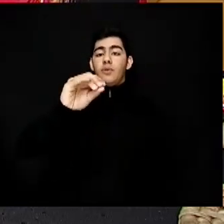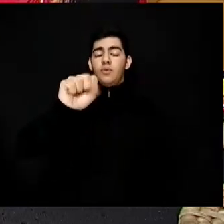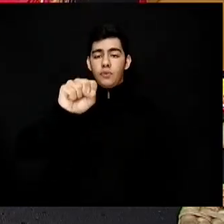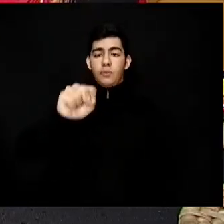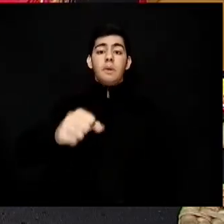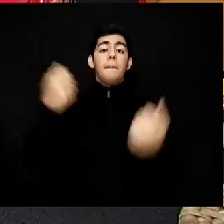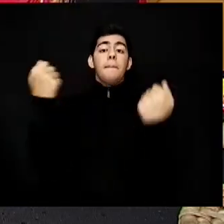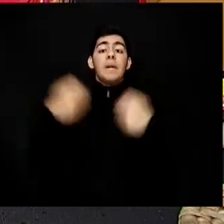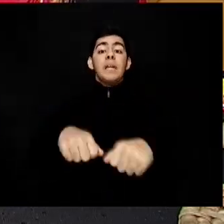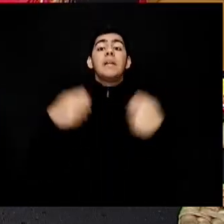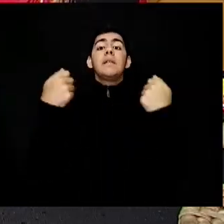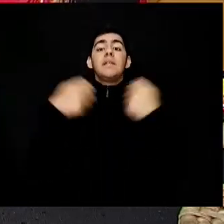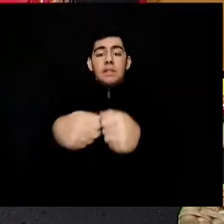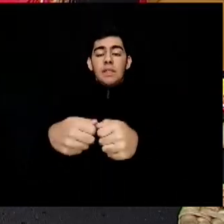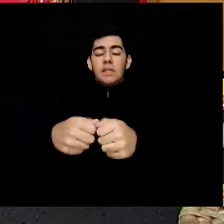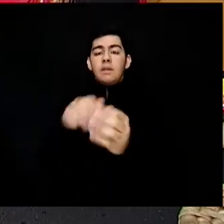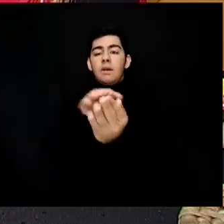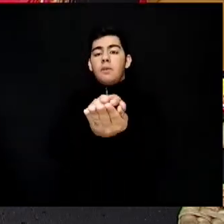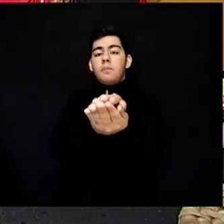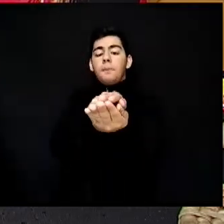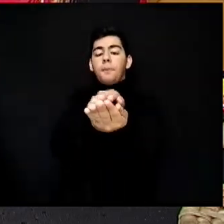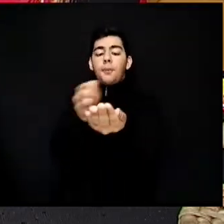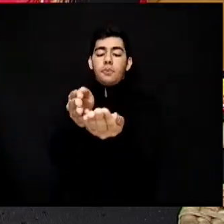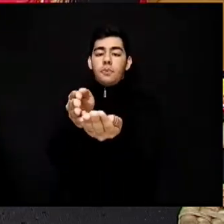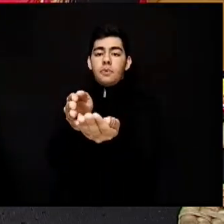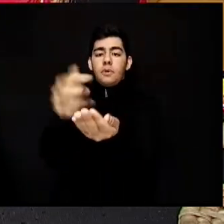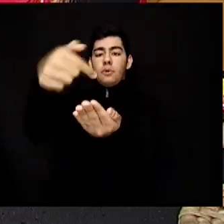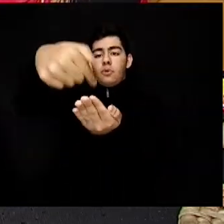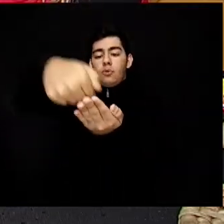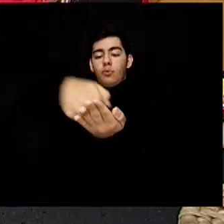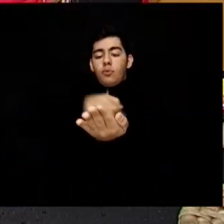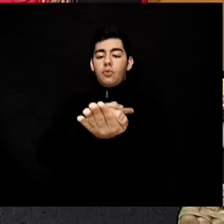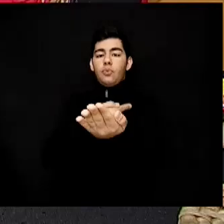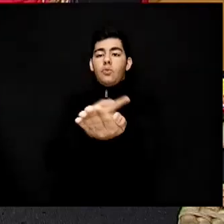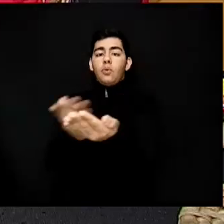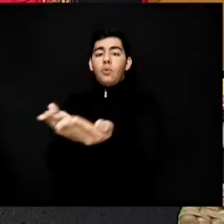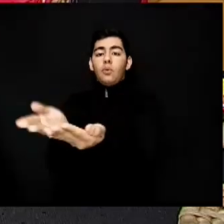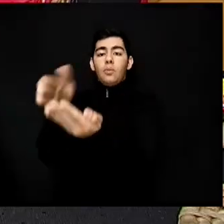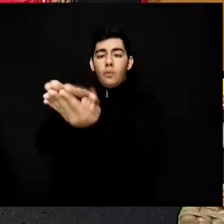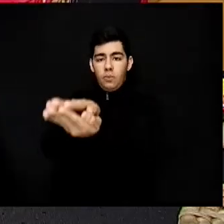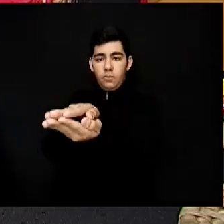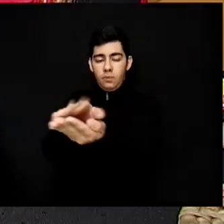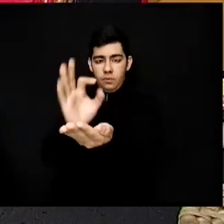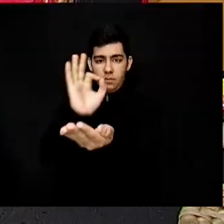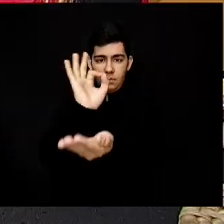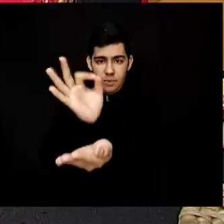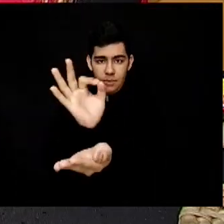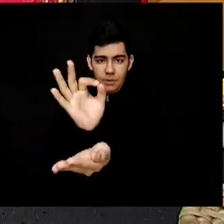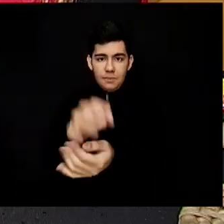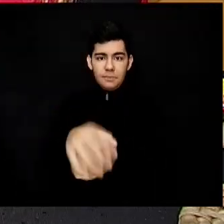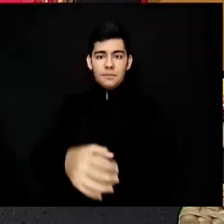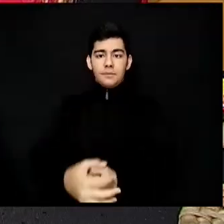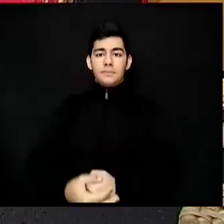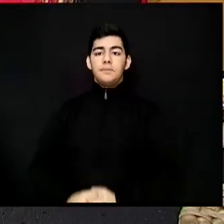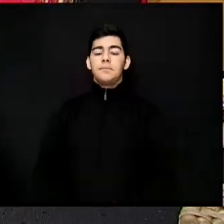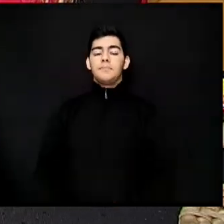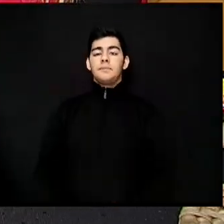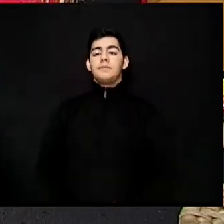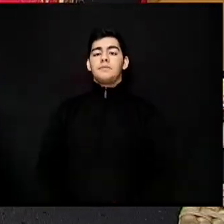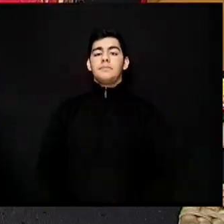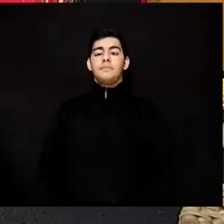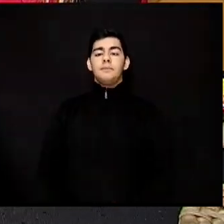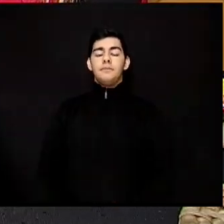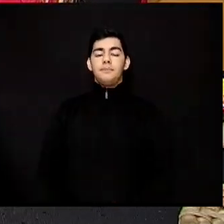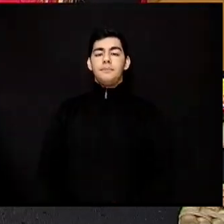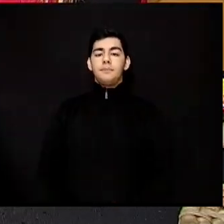fiozinho, né, na frente e nas costas dele a gente vai cruzar, depois eu vou mostrar com mais